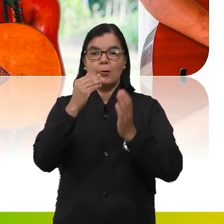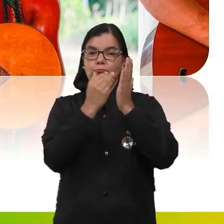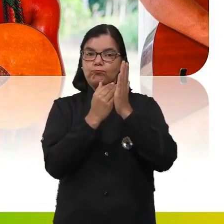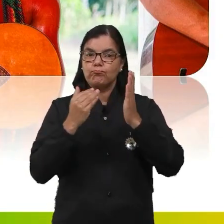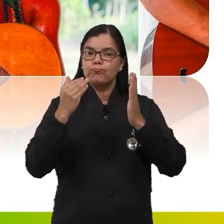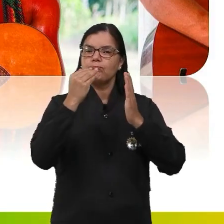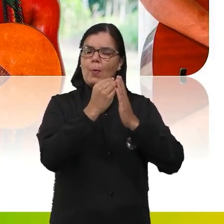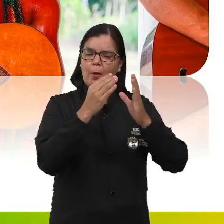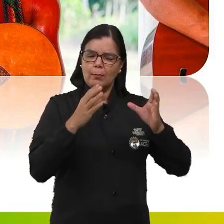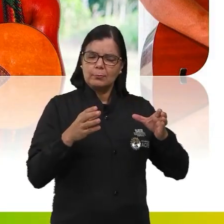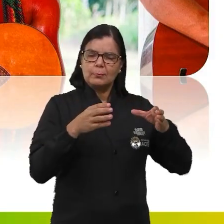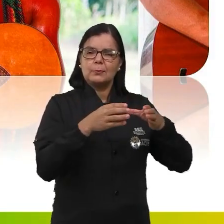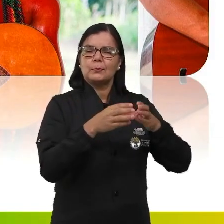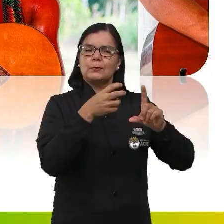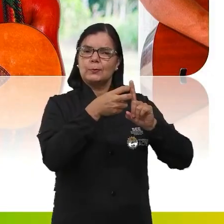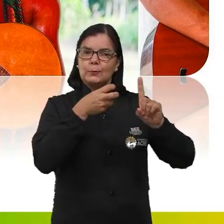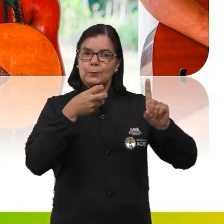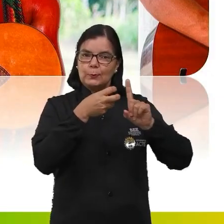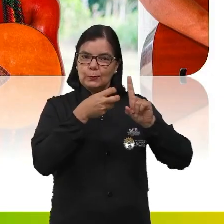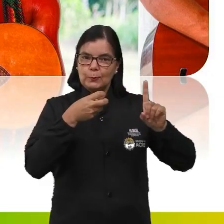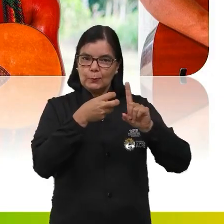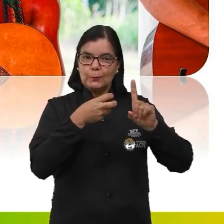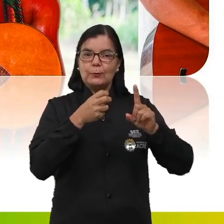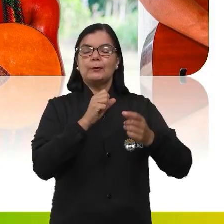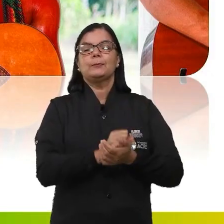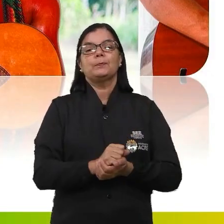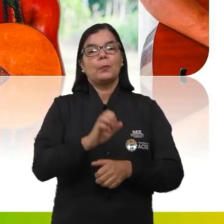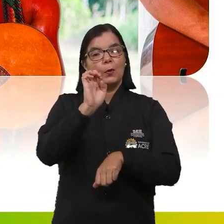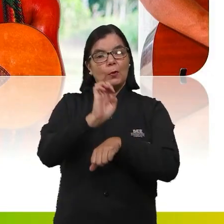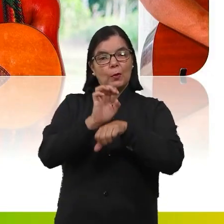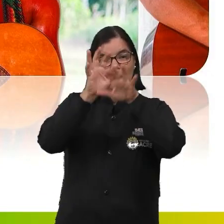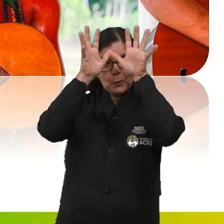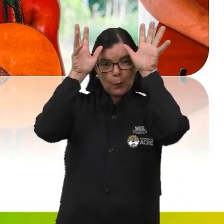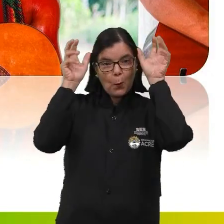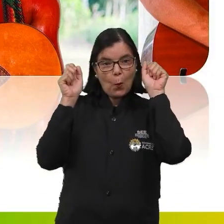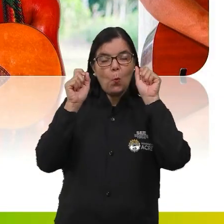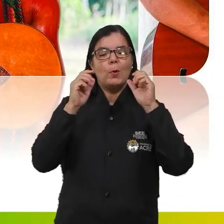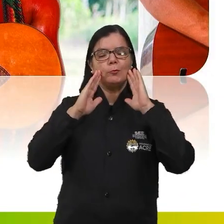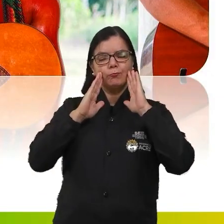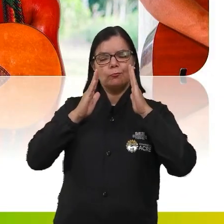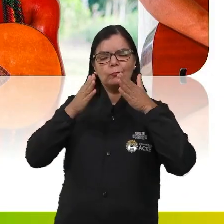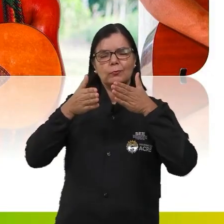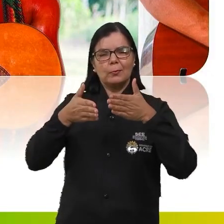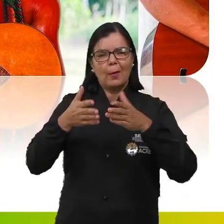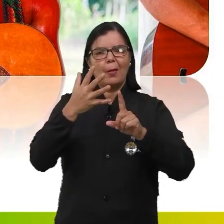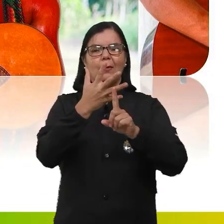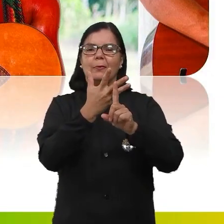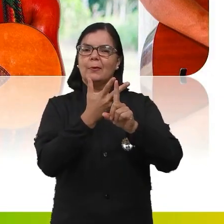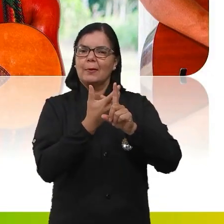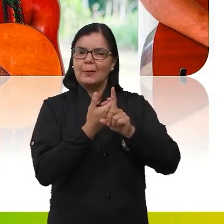maiores grupos indígenas aqui do nosso estado. E eles focam muito na questão da